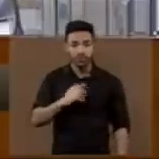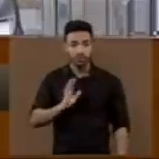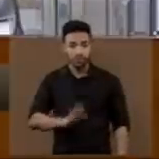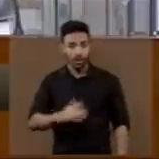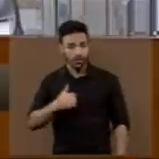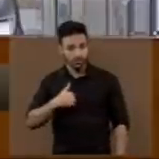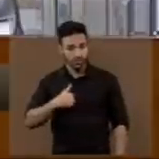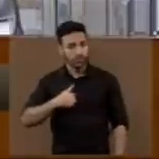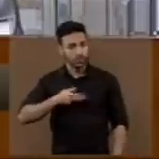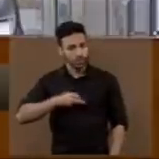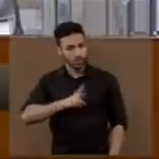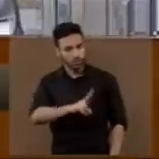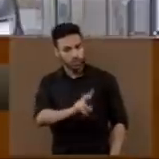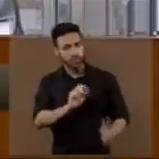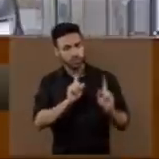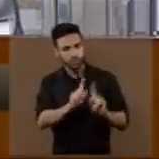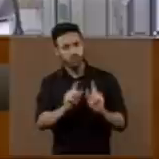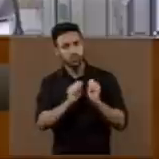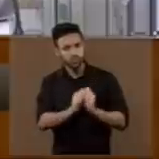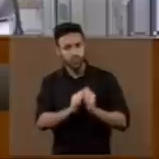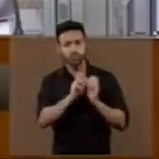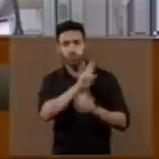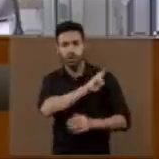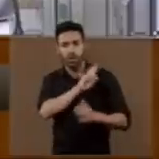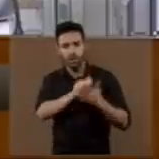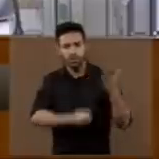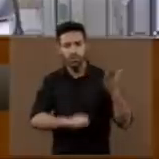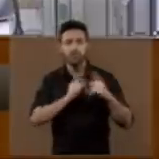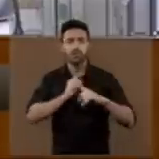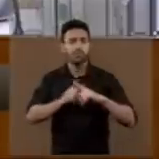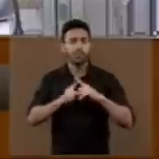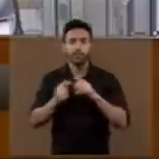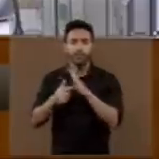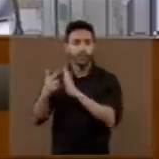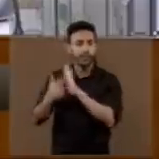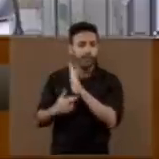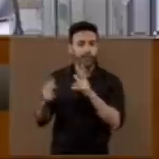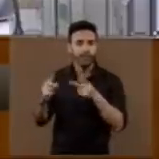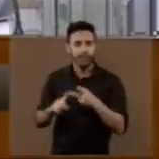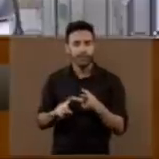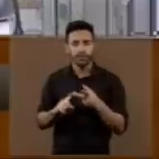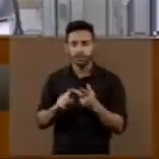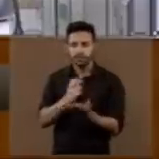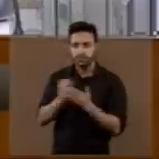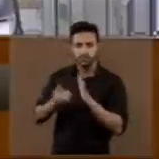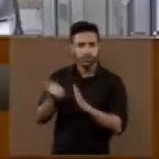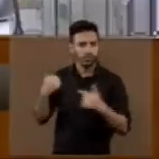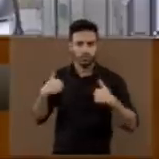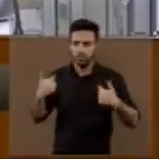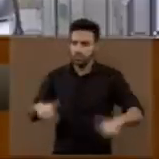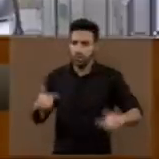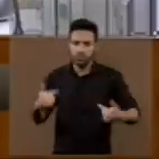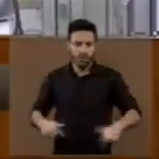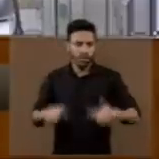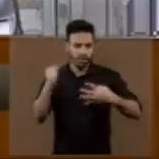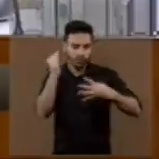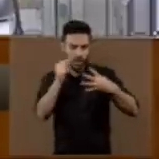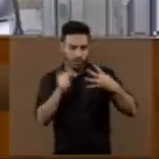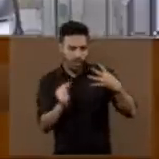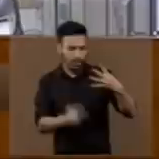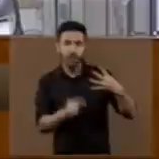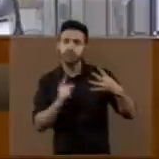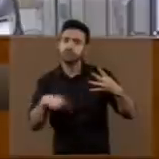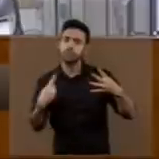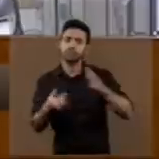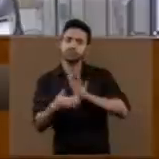eu continuei acompanhando o ministro relator, porque a norma e o quadro normativo impugnado não traziam essas condicionantes que depois foram